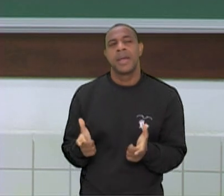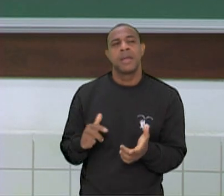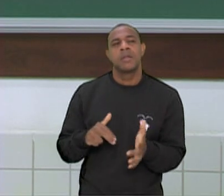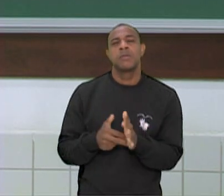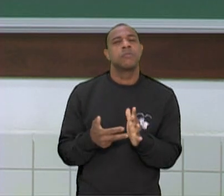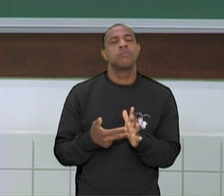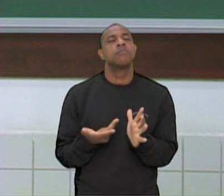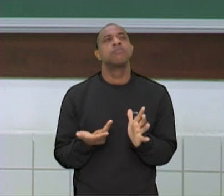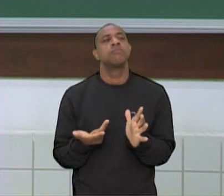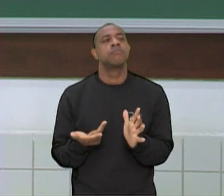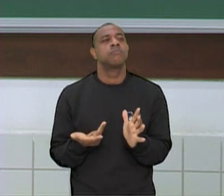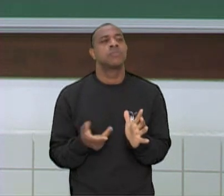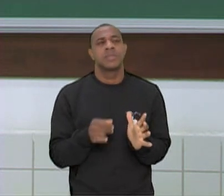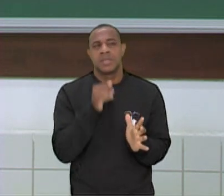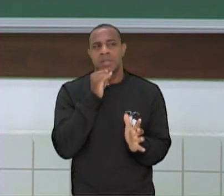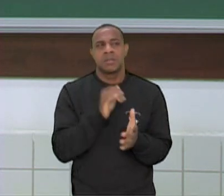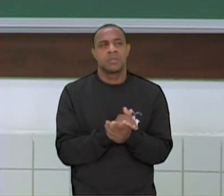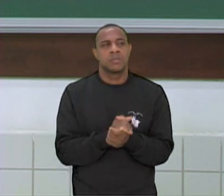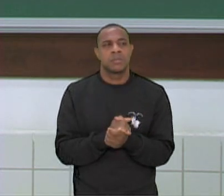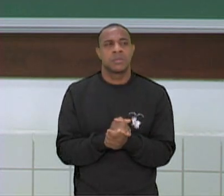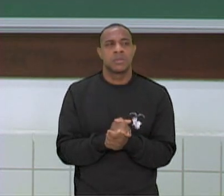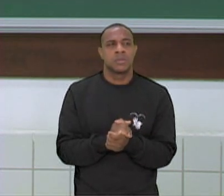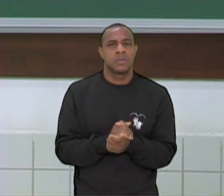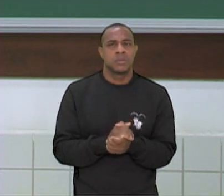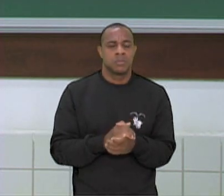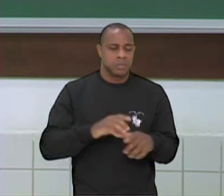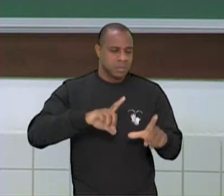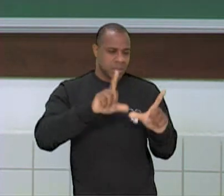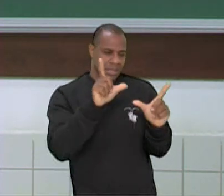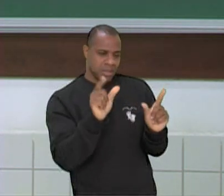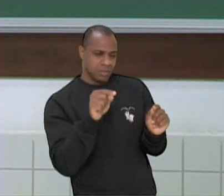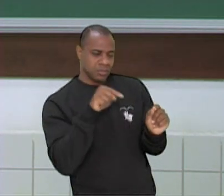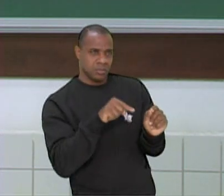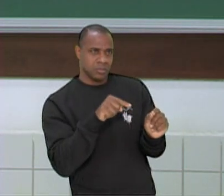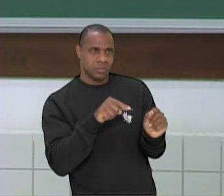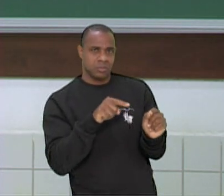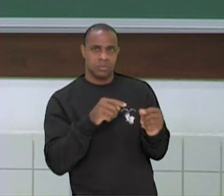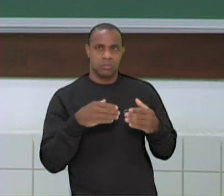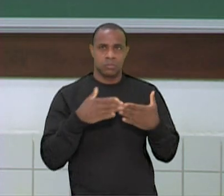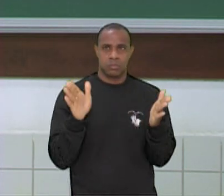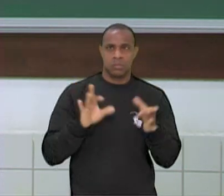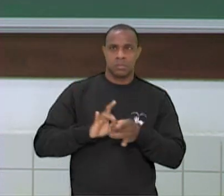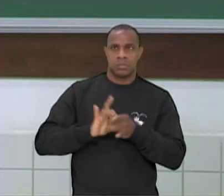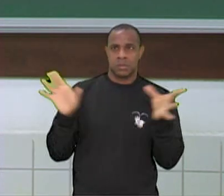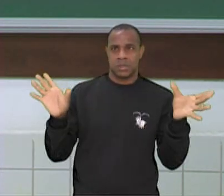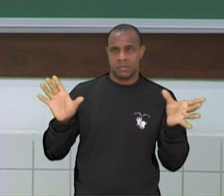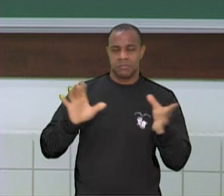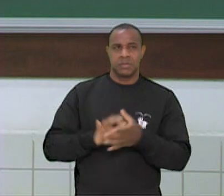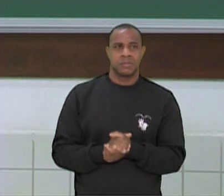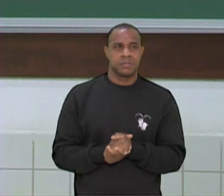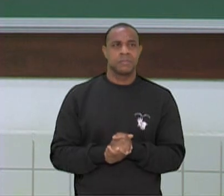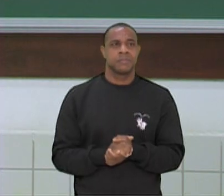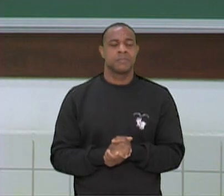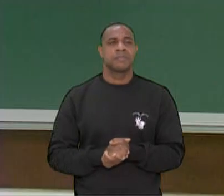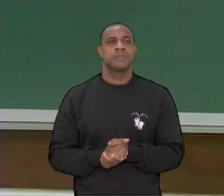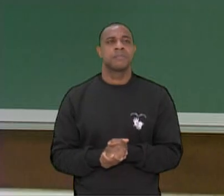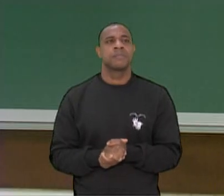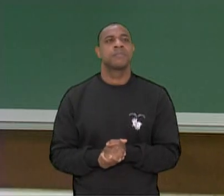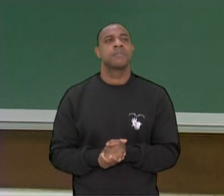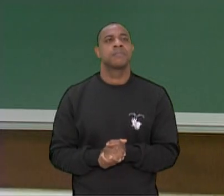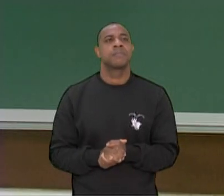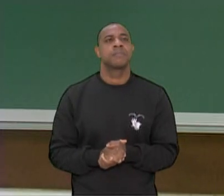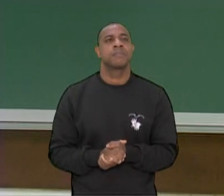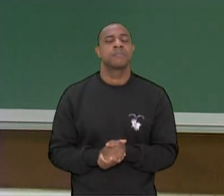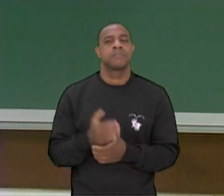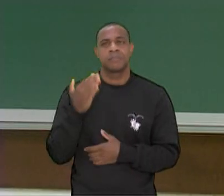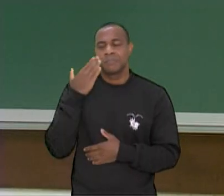imagine ali um coliseu, né, uma meia-lua, mais ou menos assim, um teatro aberto de palco, né? Marcando aí,